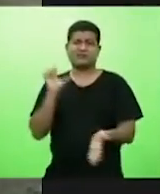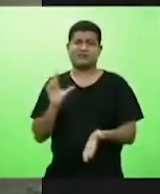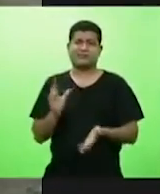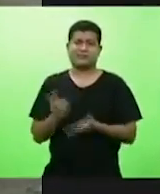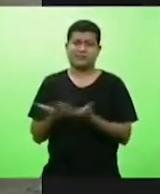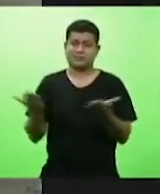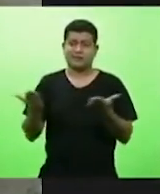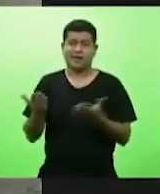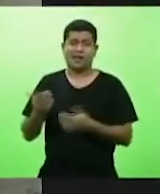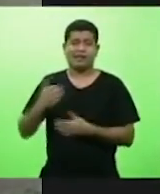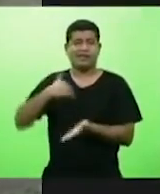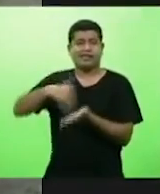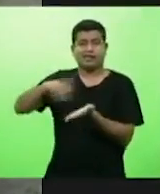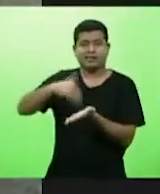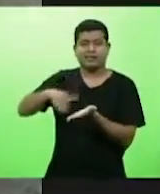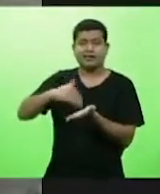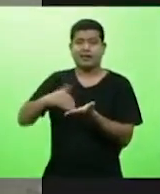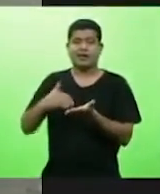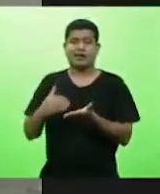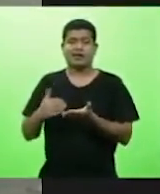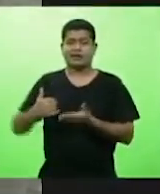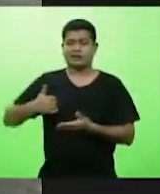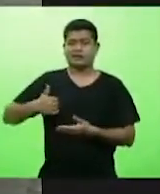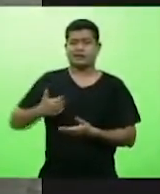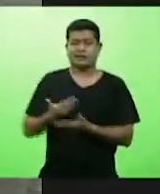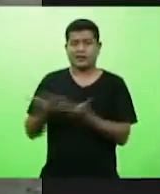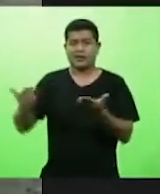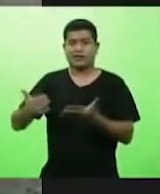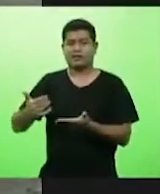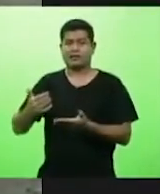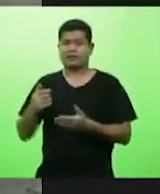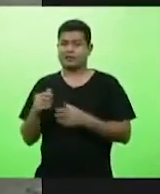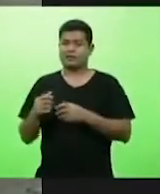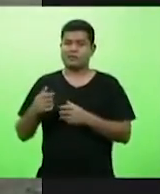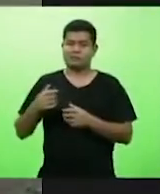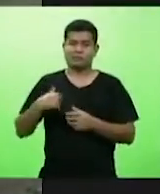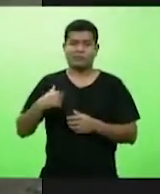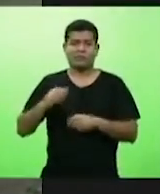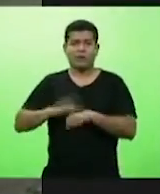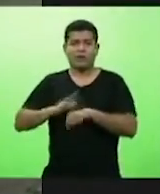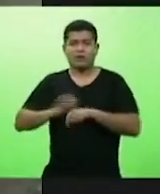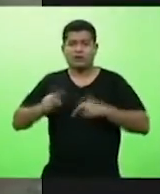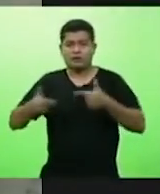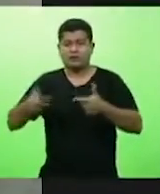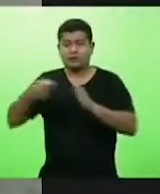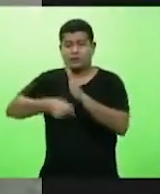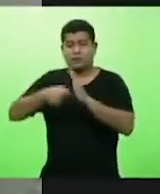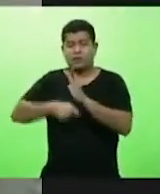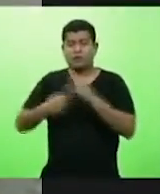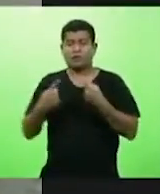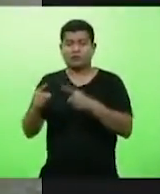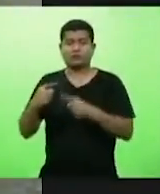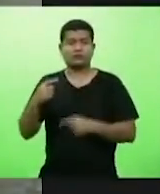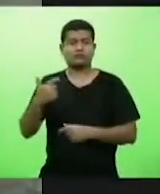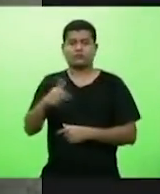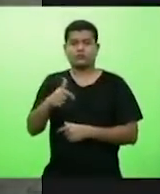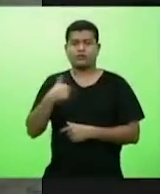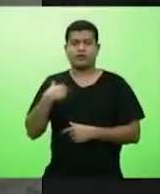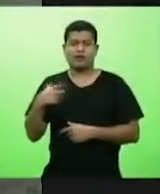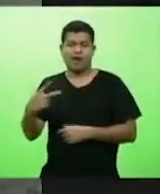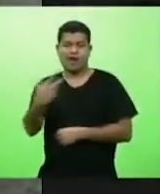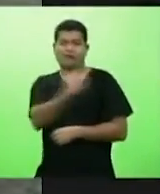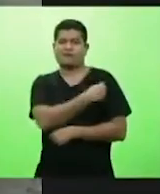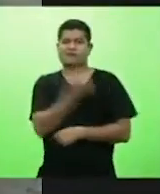de secretários que não eram do grupo ali de enfrentamento, que tiveram essa vacinação. Então precisa ter esse senso de responsabilidade